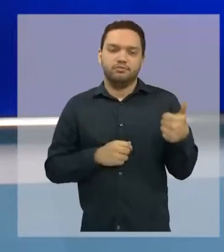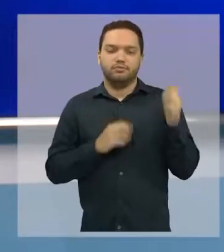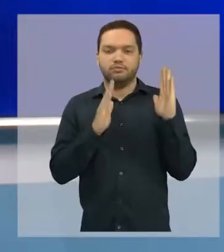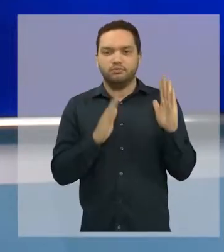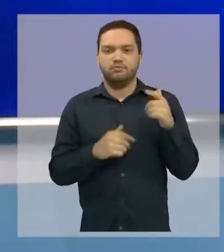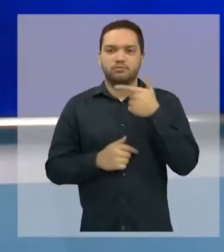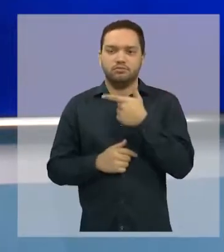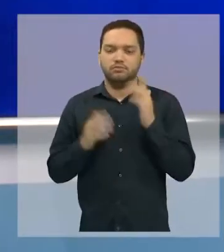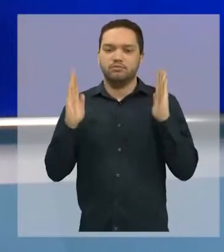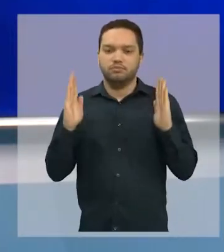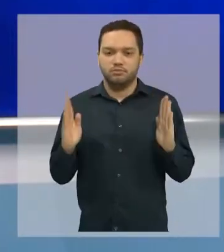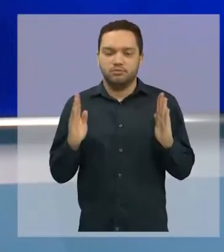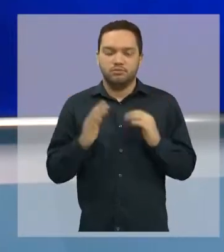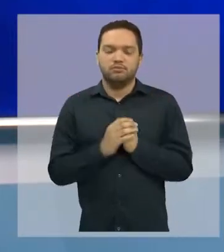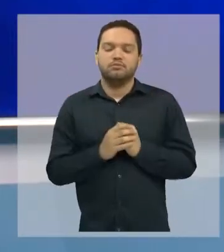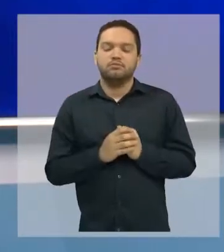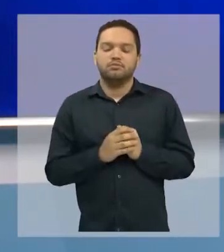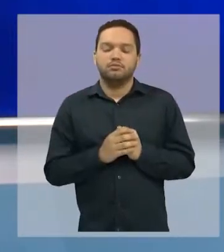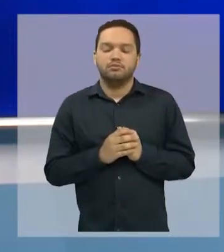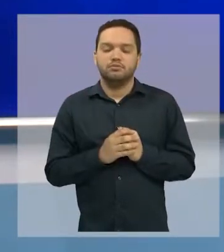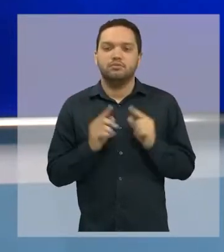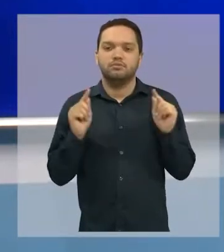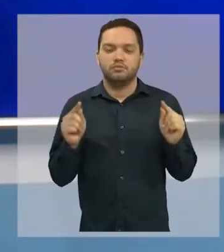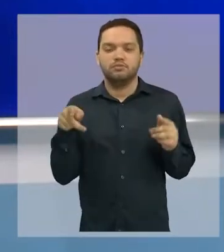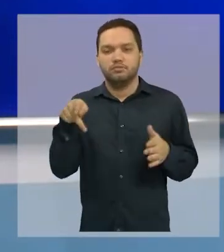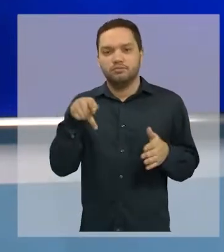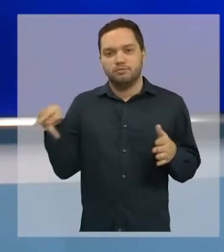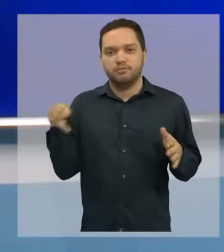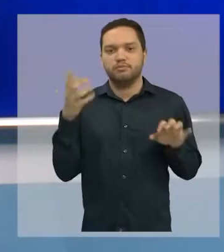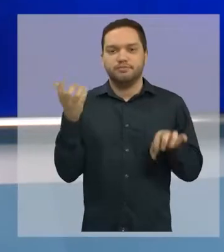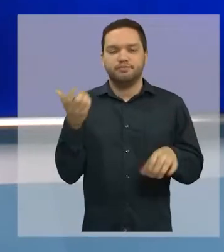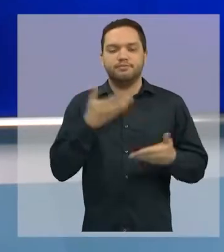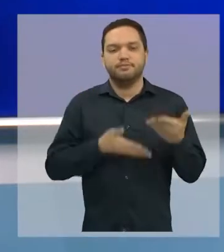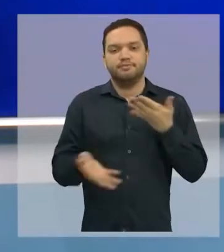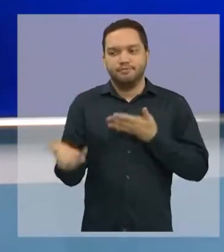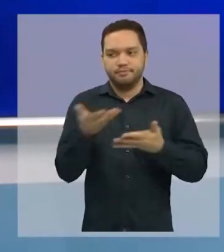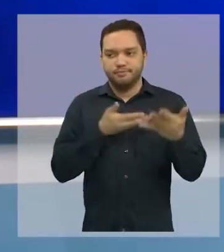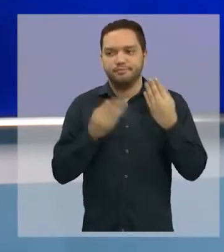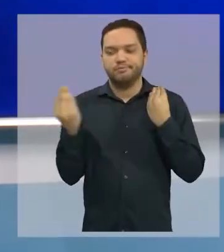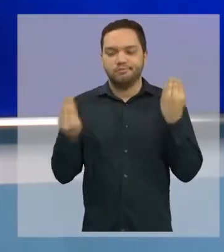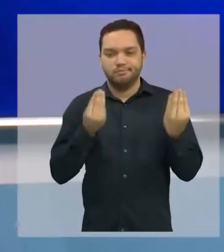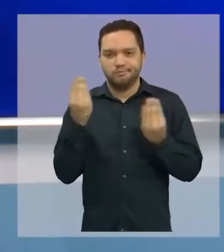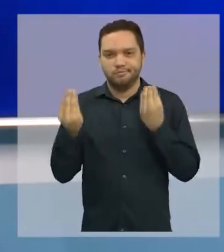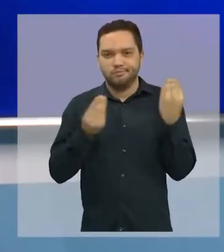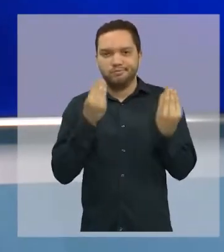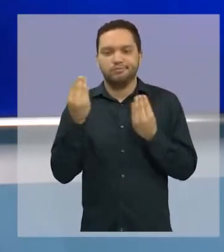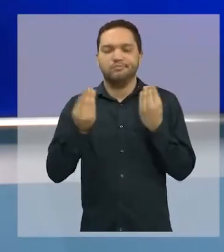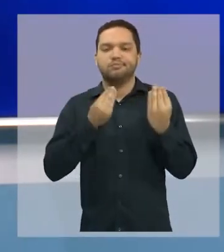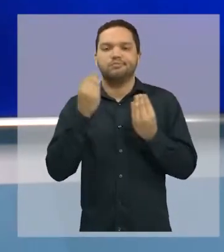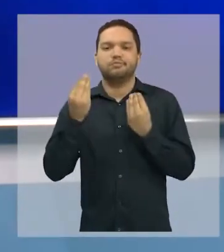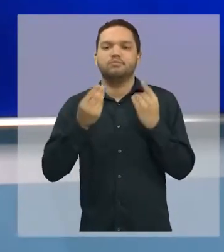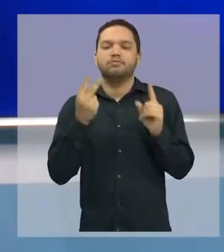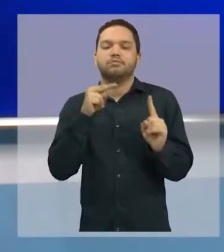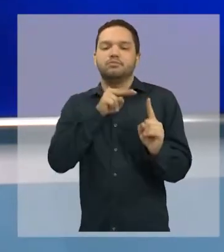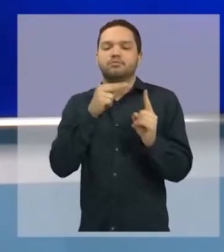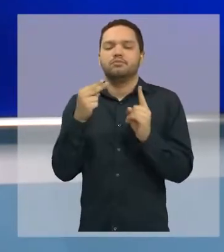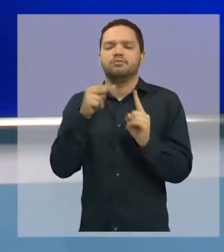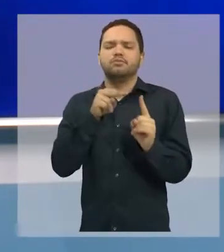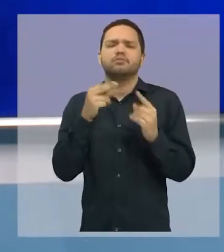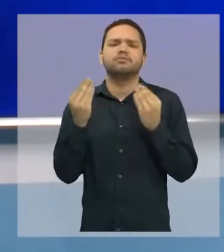blocos, essa relação Poder Executivo e Poder Legislativo, numa perspectiva de construção de